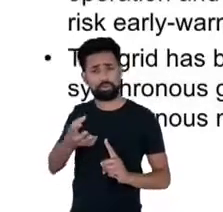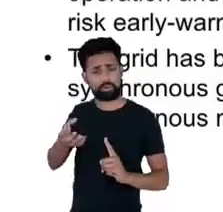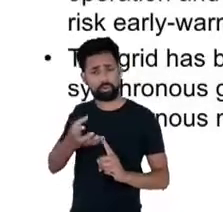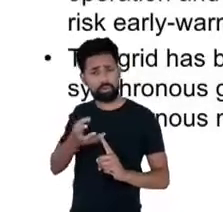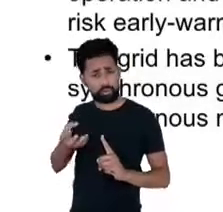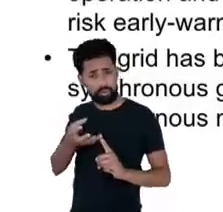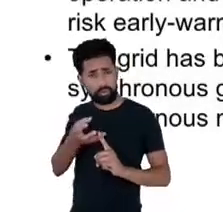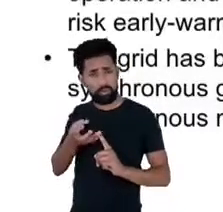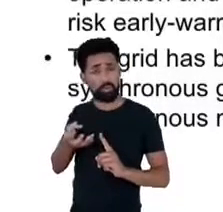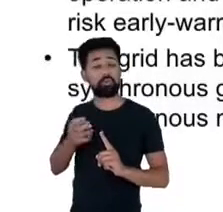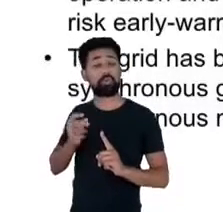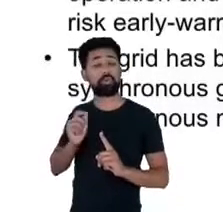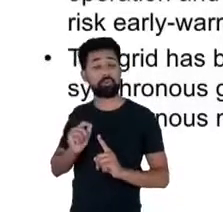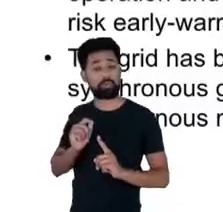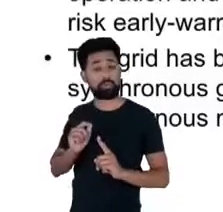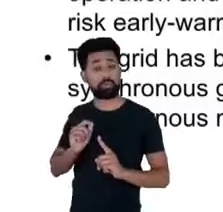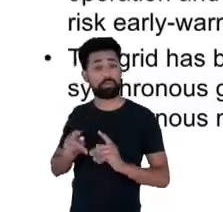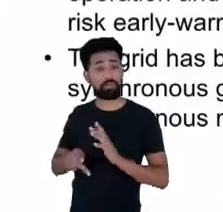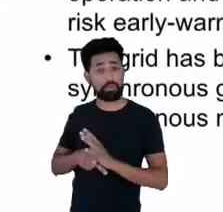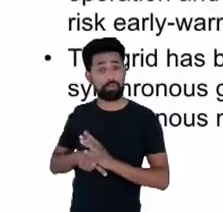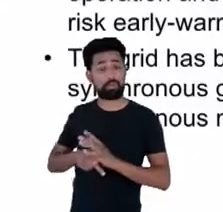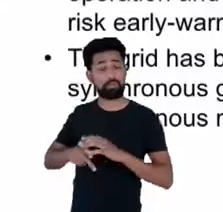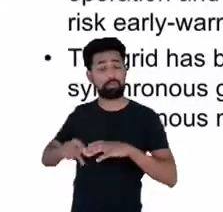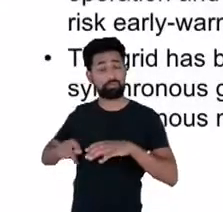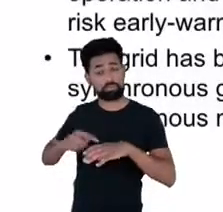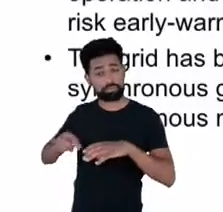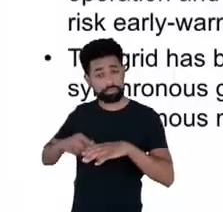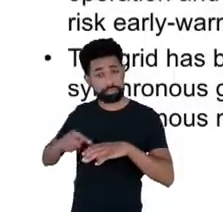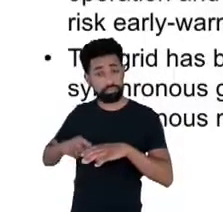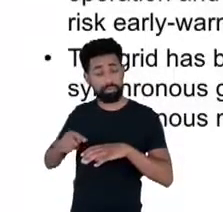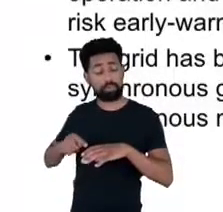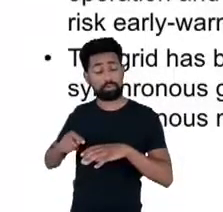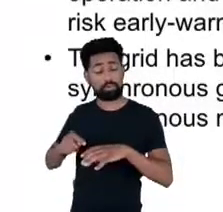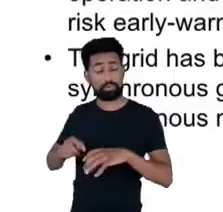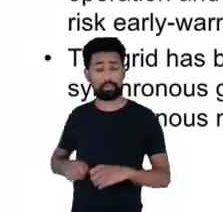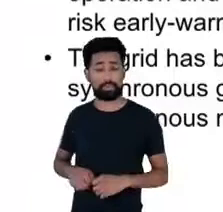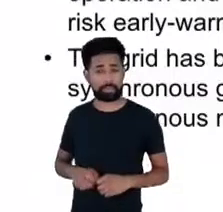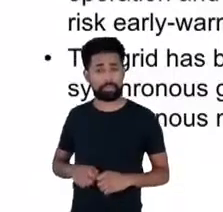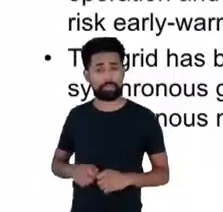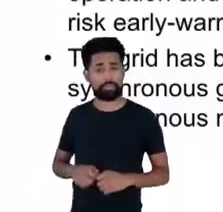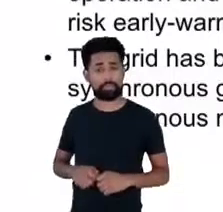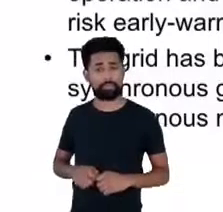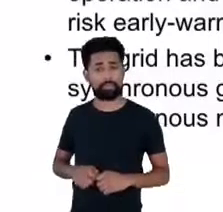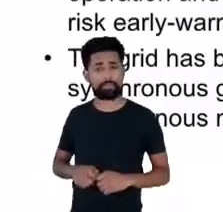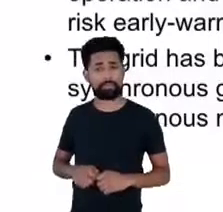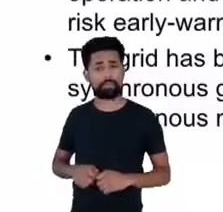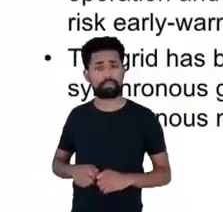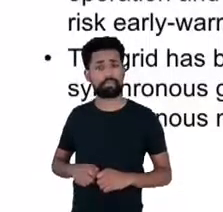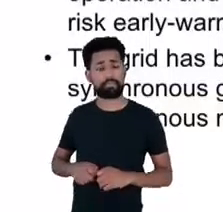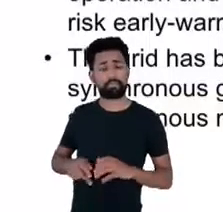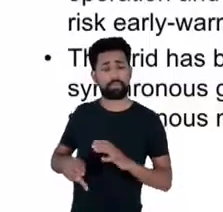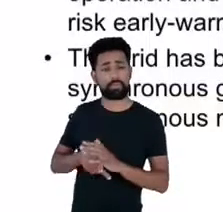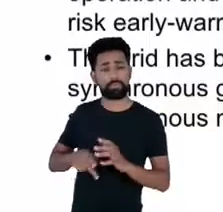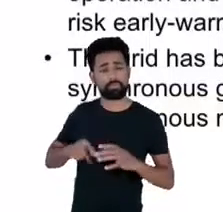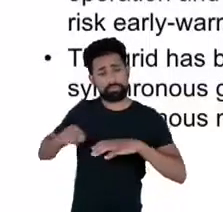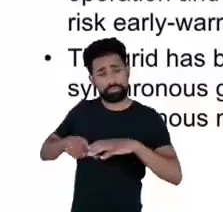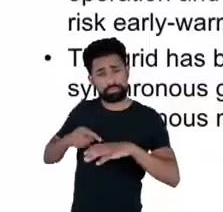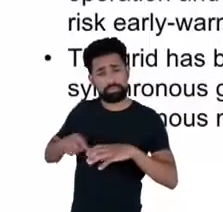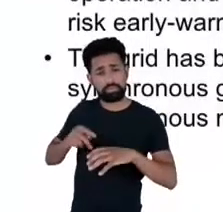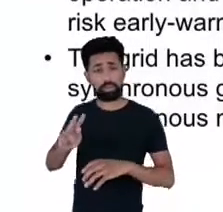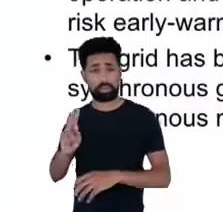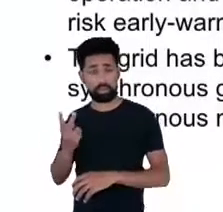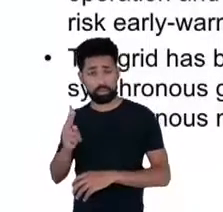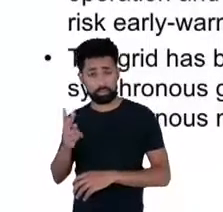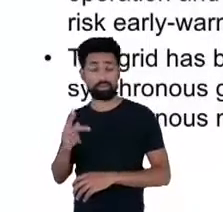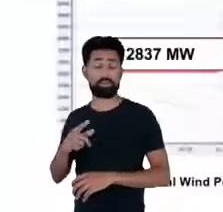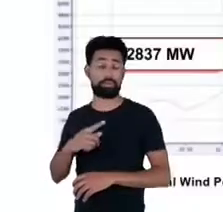com gerador síncrono para sistema híbrido carregado por